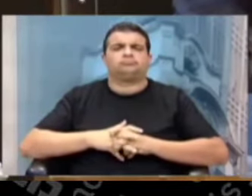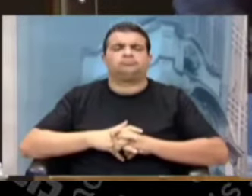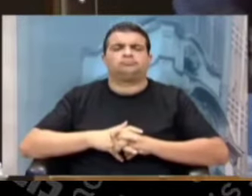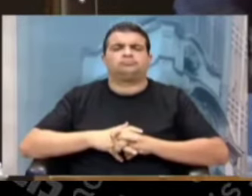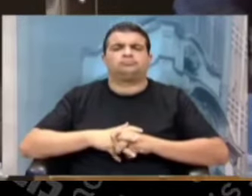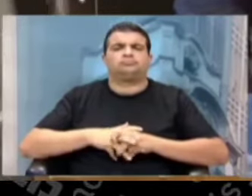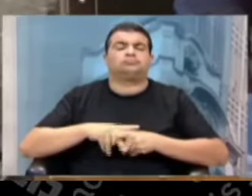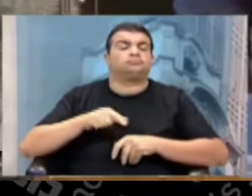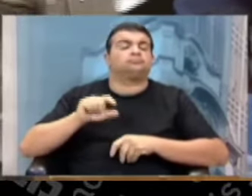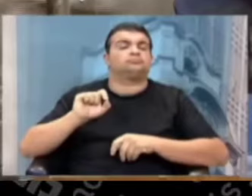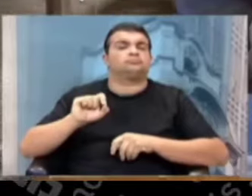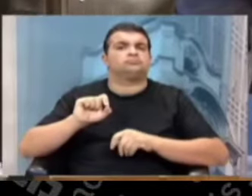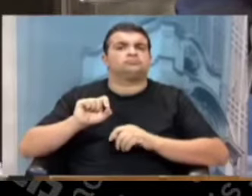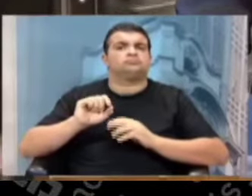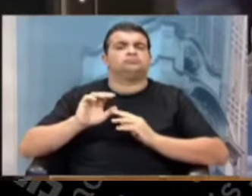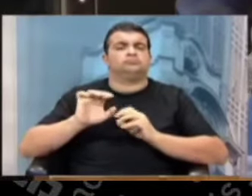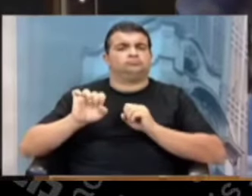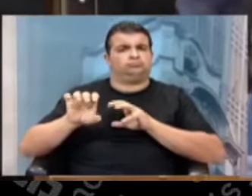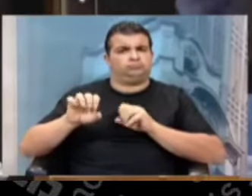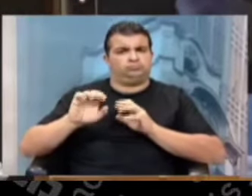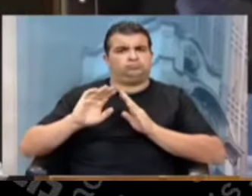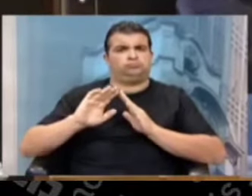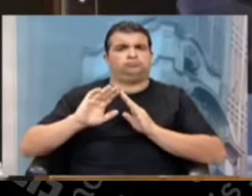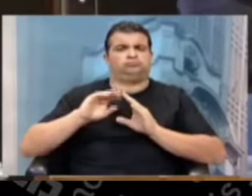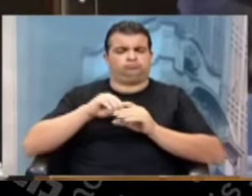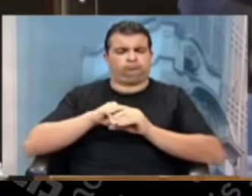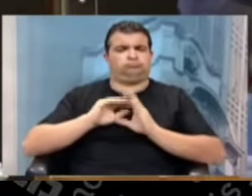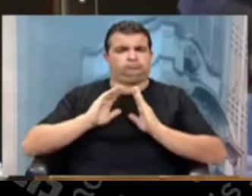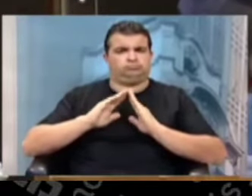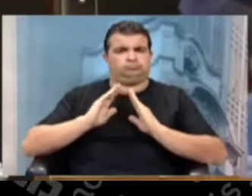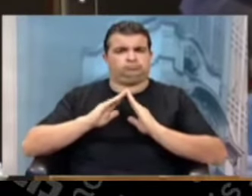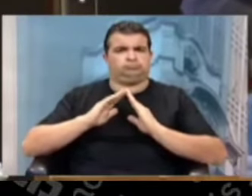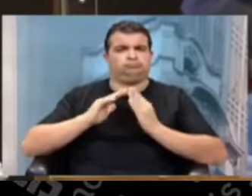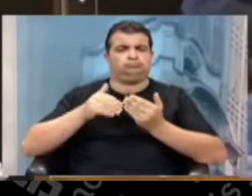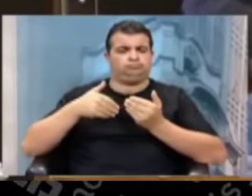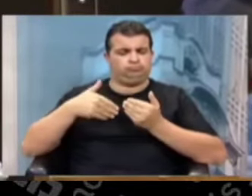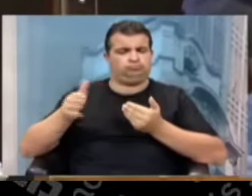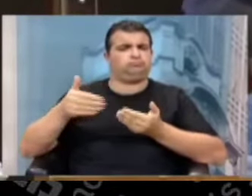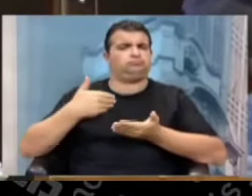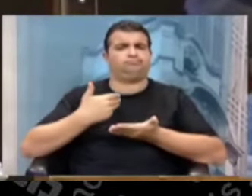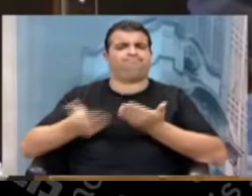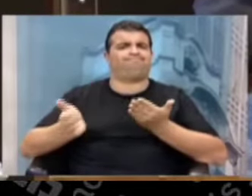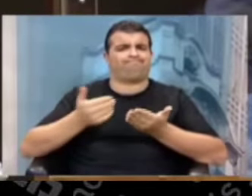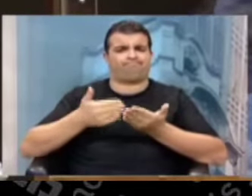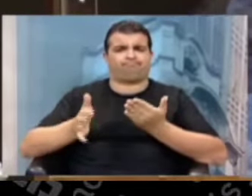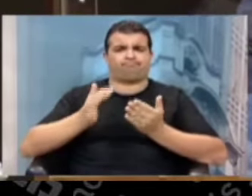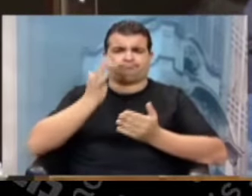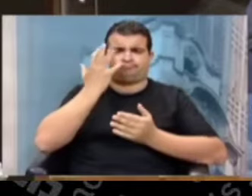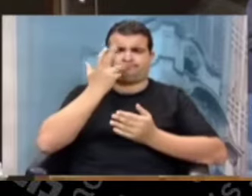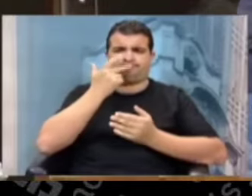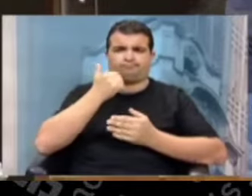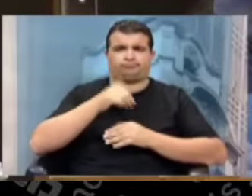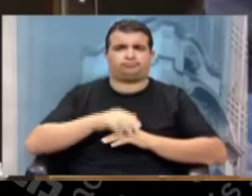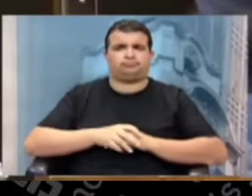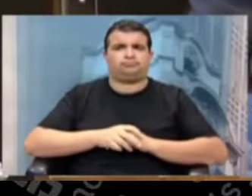é que o homeschooling traz prejuízo às crianças.